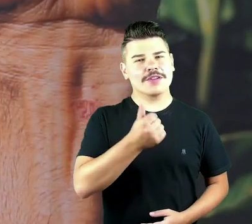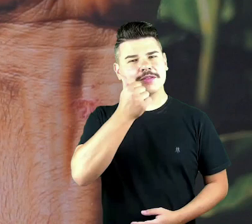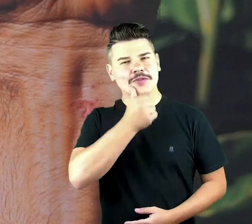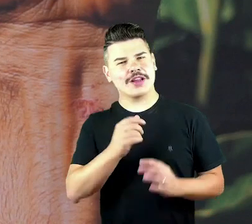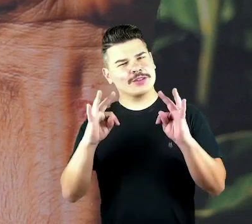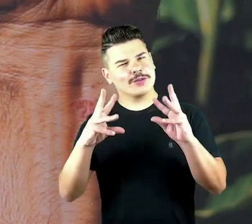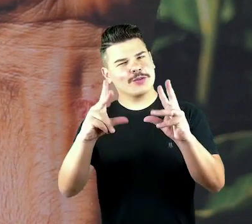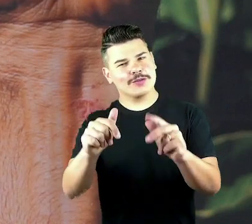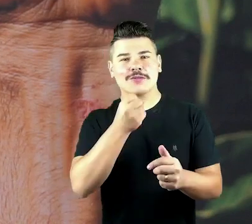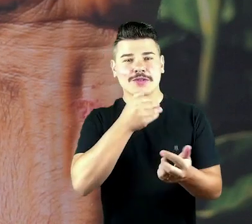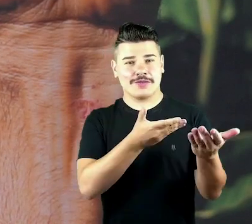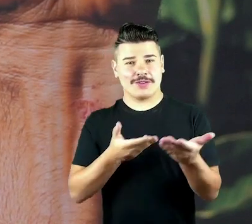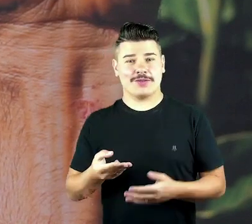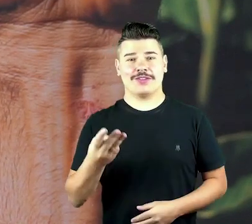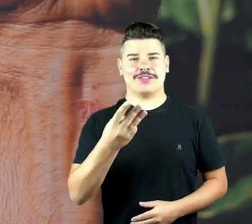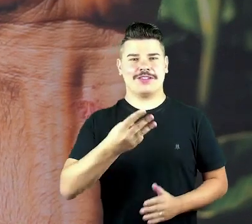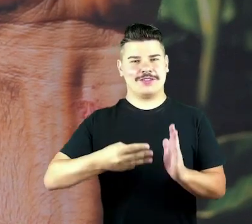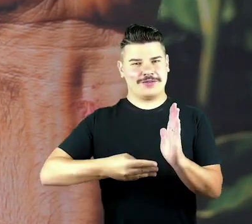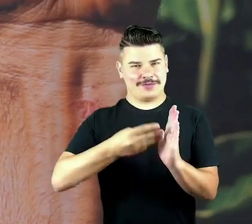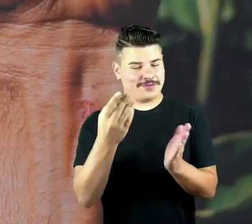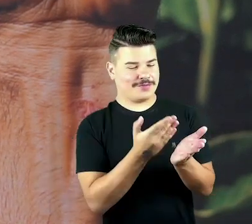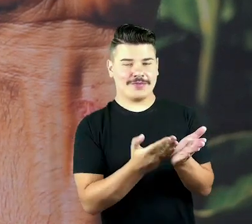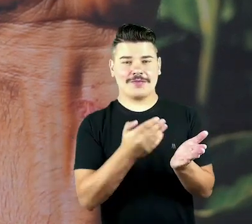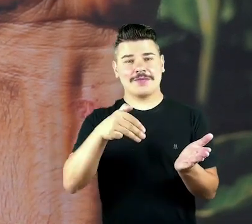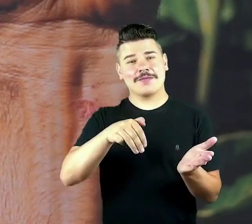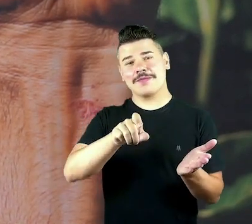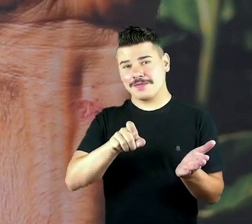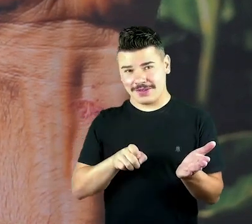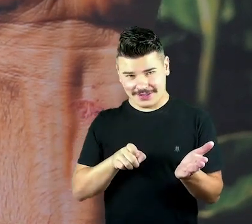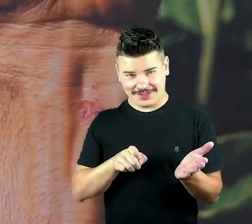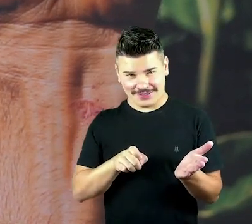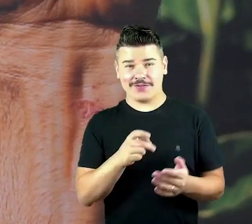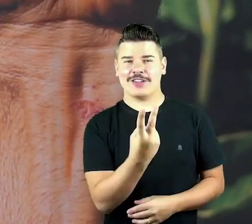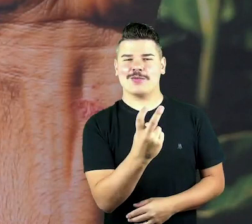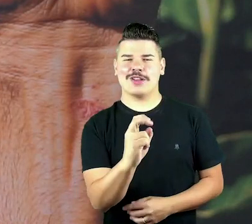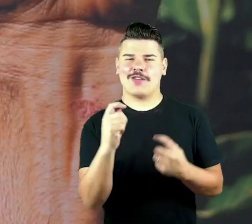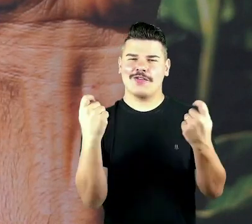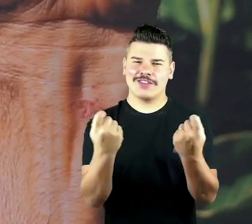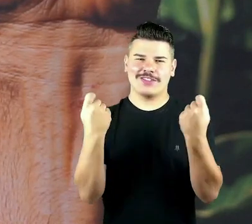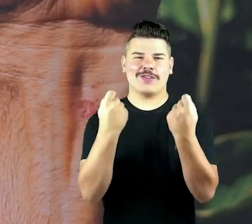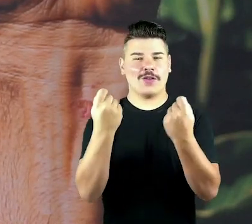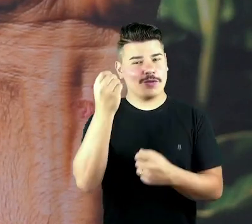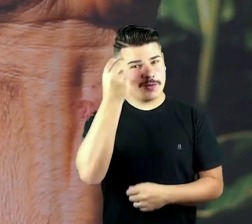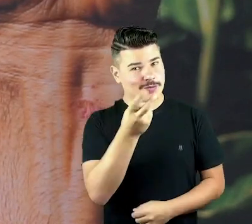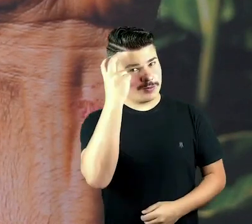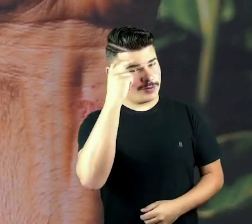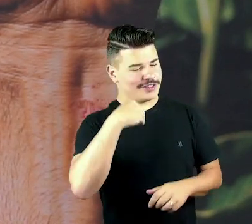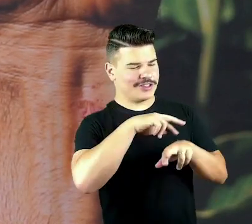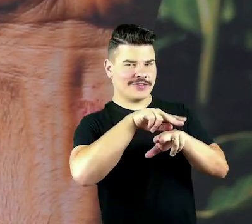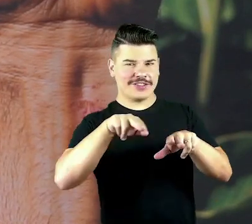Bem-vindas, bem-vindos e bem-vindes ao terceiro Mix Literário, na programação do 28º Festival Mix Brasil da Cultura da